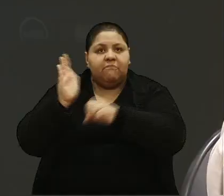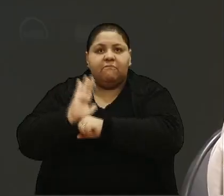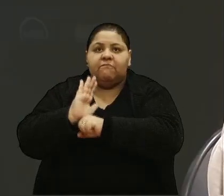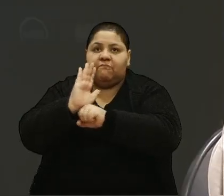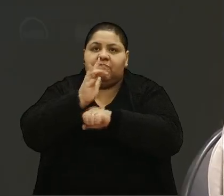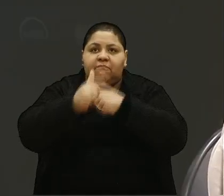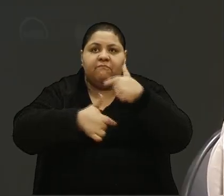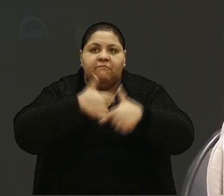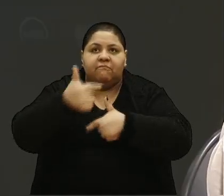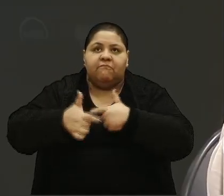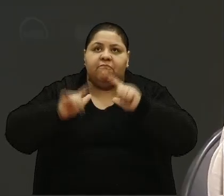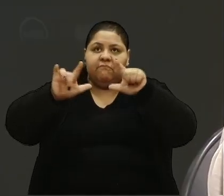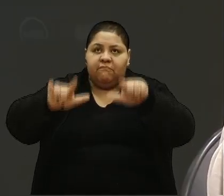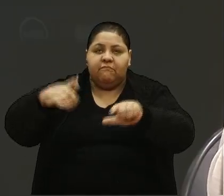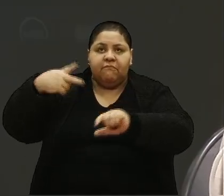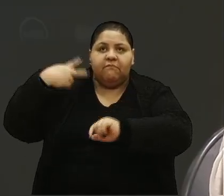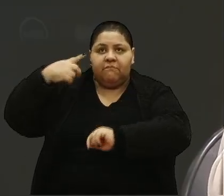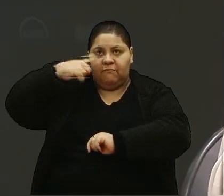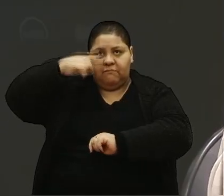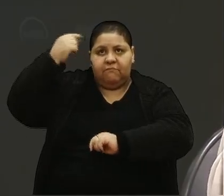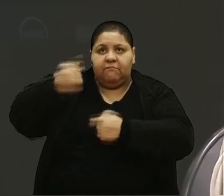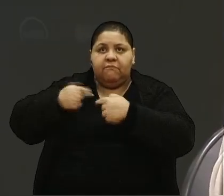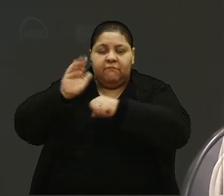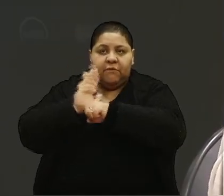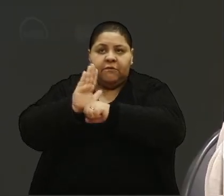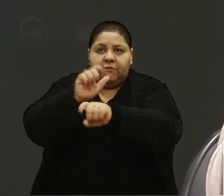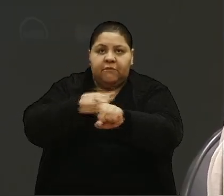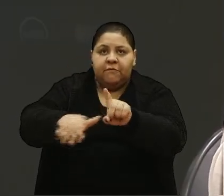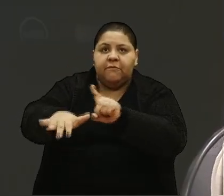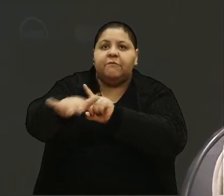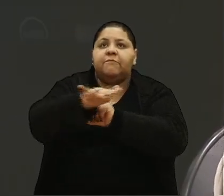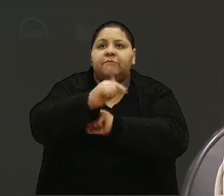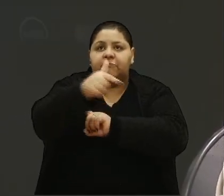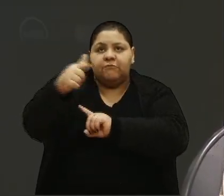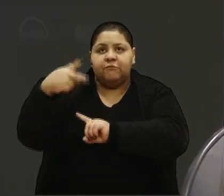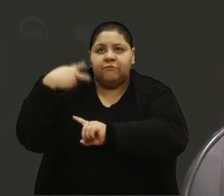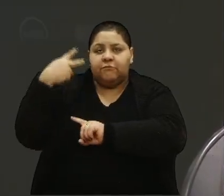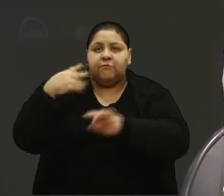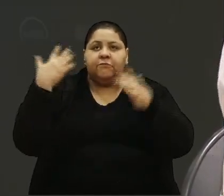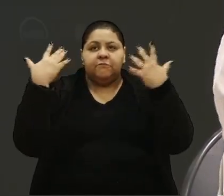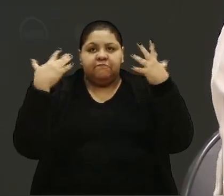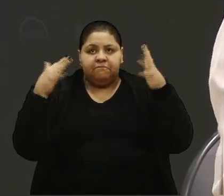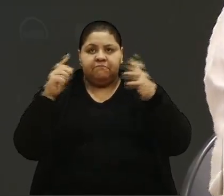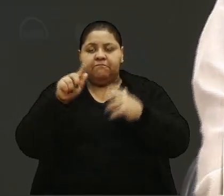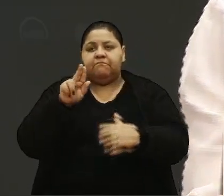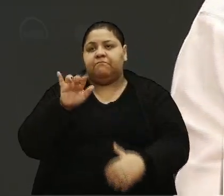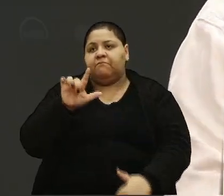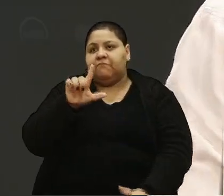trabalha muito bem no gabinete do vereador Aldonei, mas auxilia toda a sociedade quando auxilia os demais vereadores. Parabéns, Guilherme,